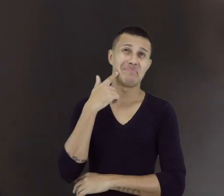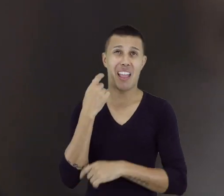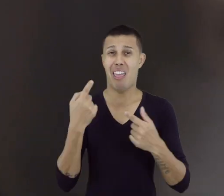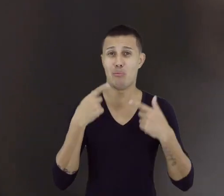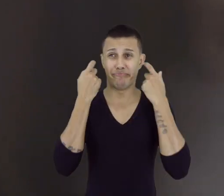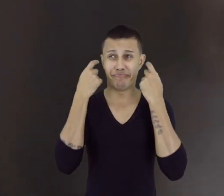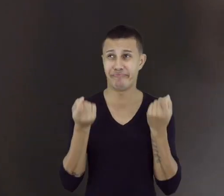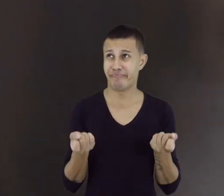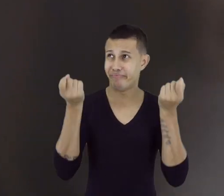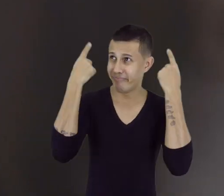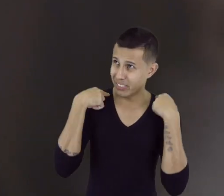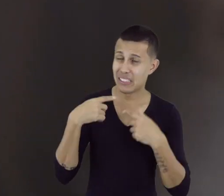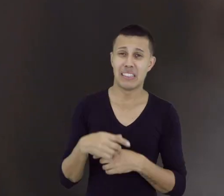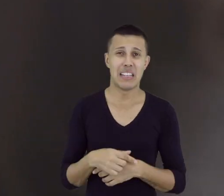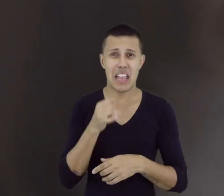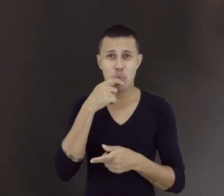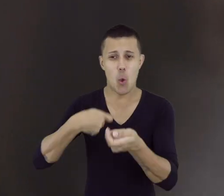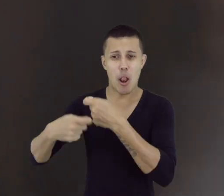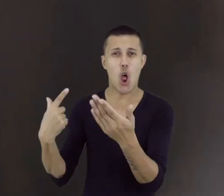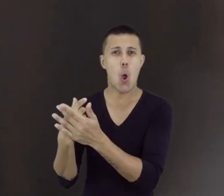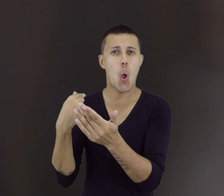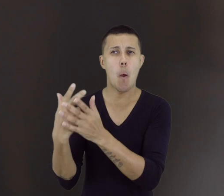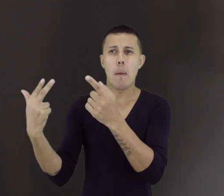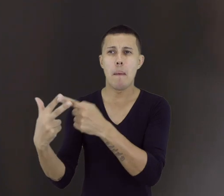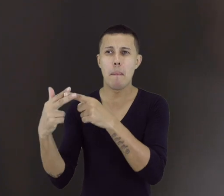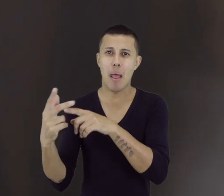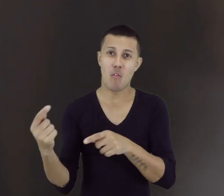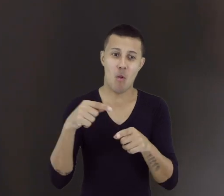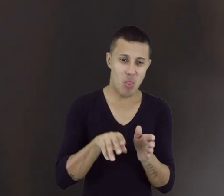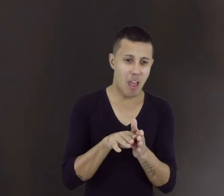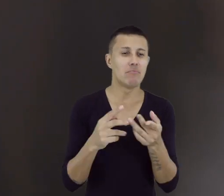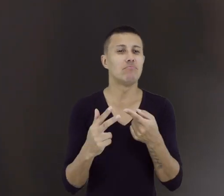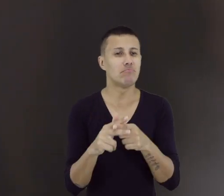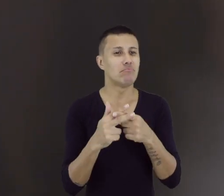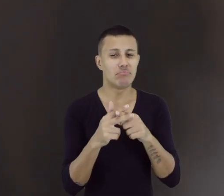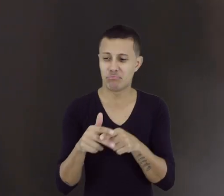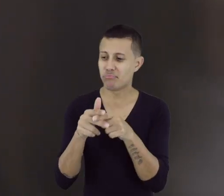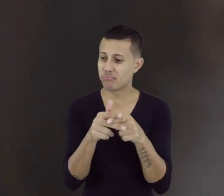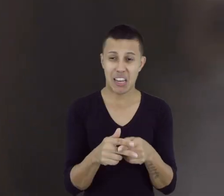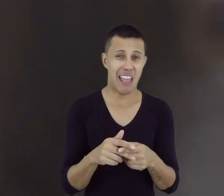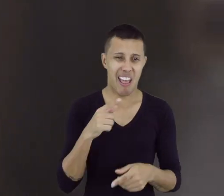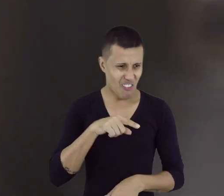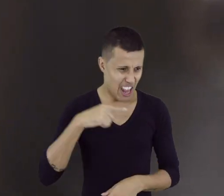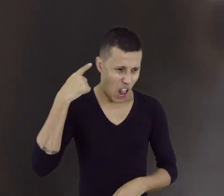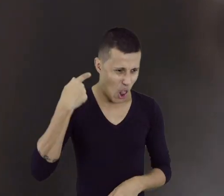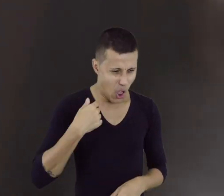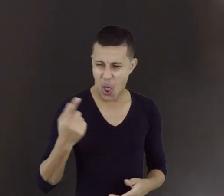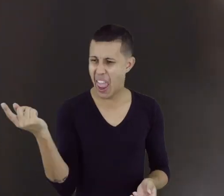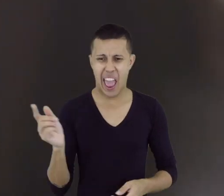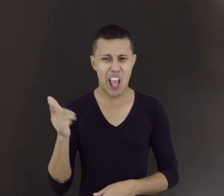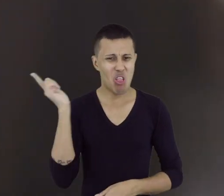a ouvi-los. Toda vez que eu ia numa loja, comprava uma peça e voltava para a marina, cruzava com pessoas que me diziam que nunca ia dar